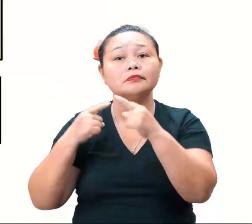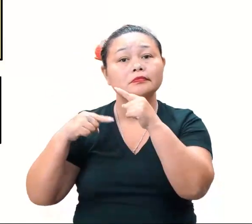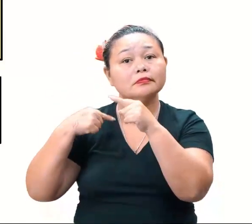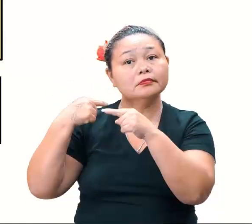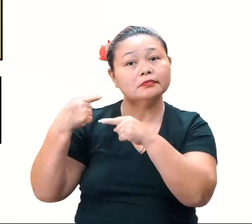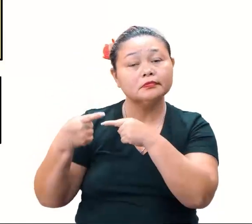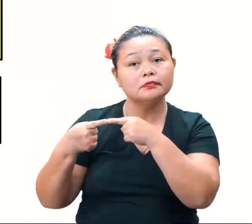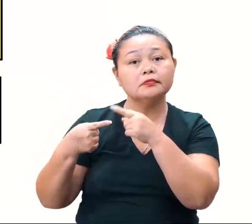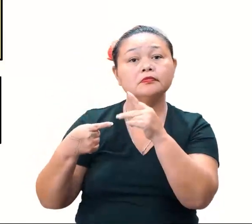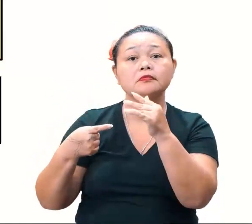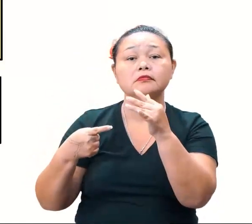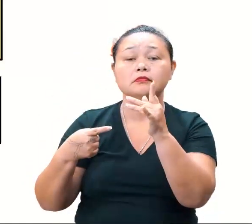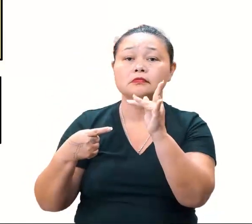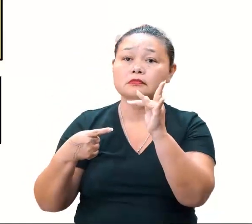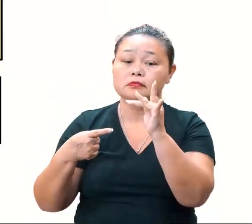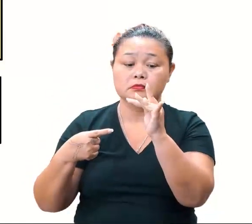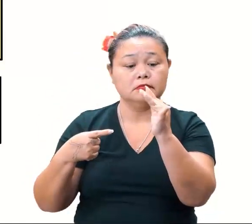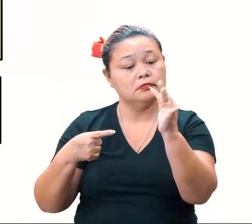você tem